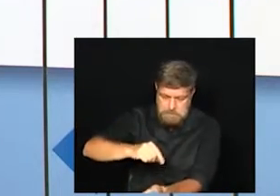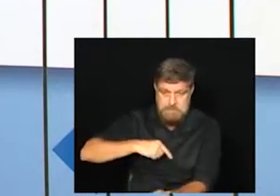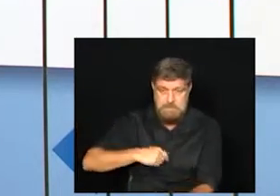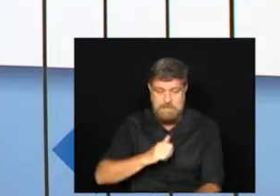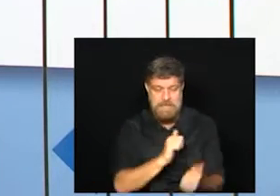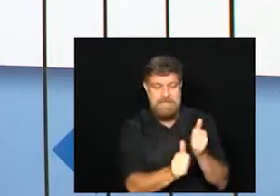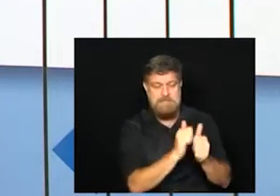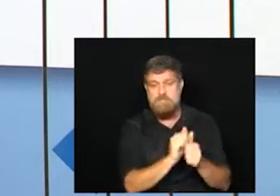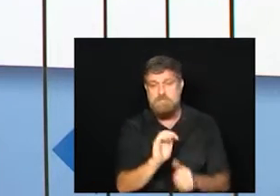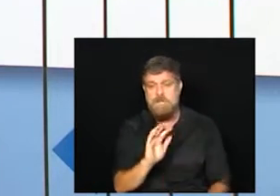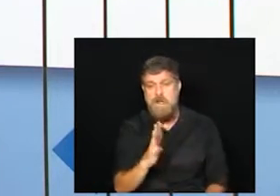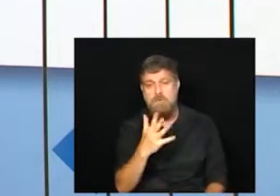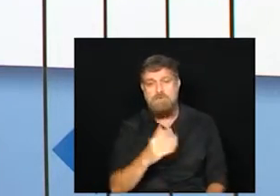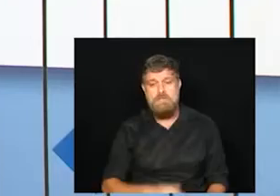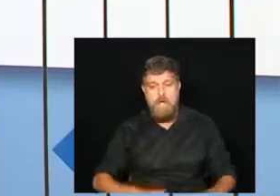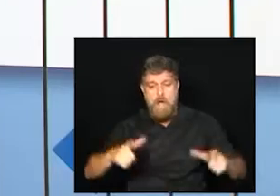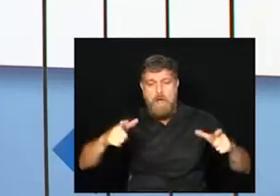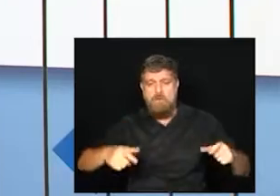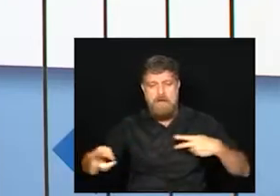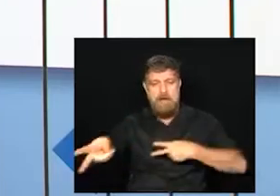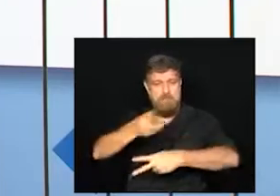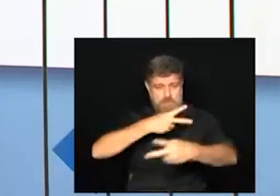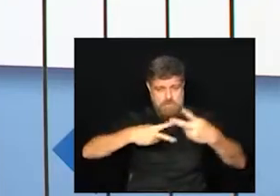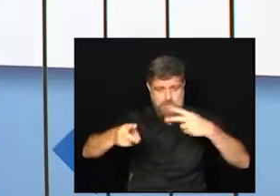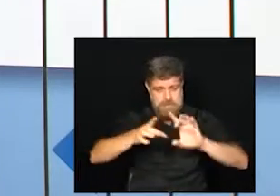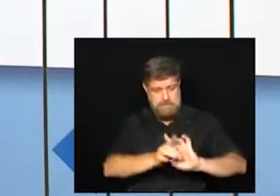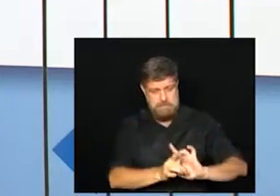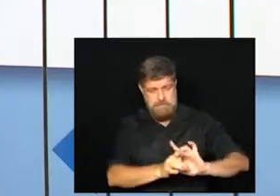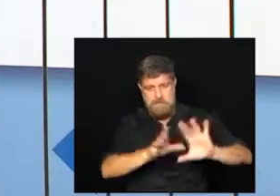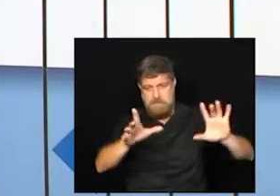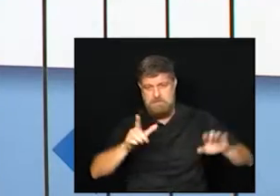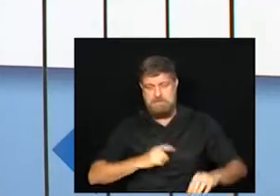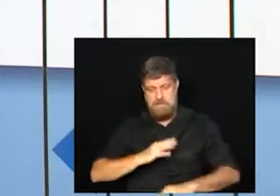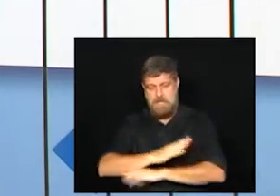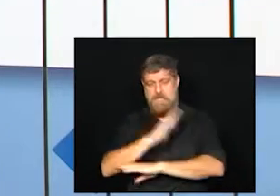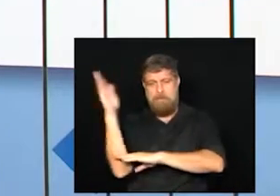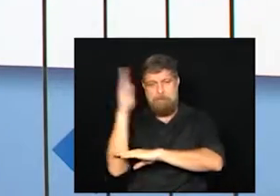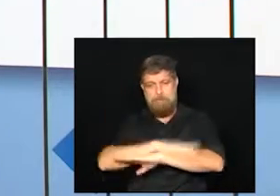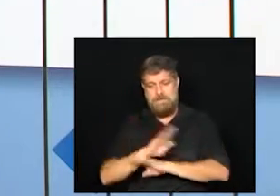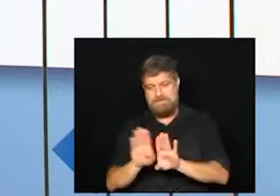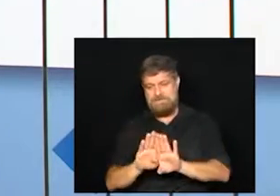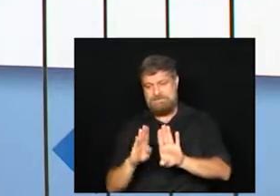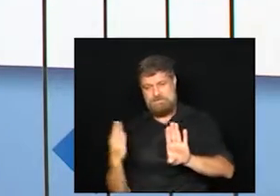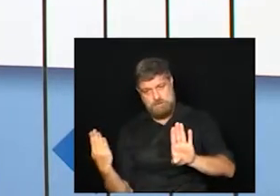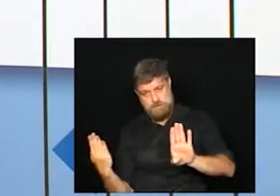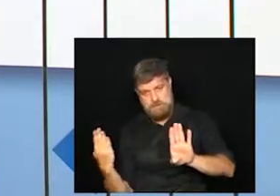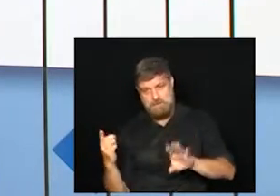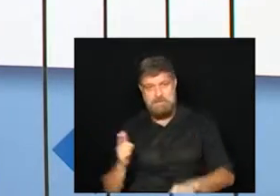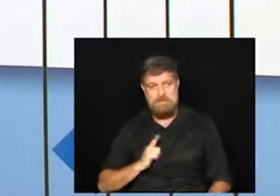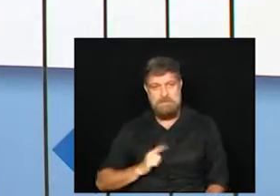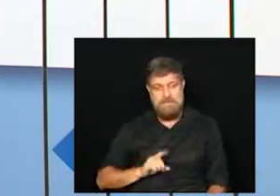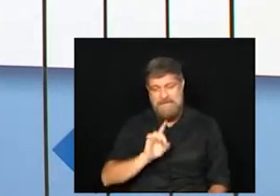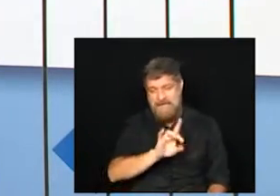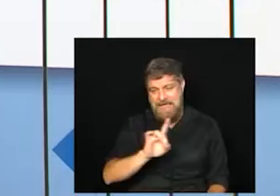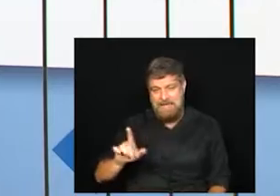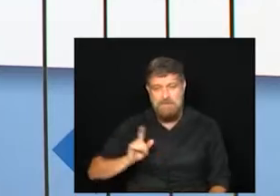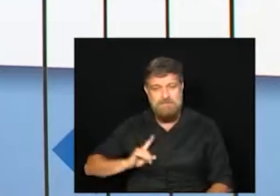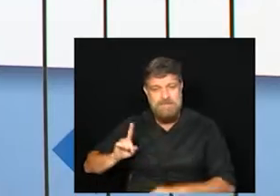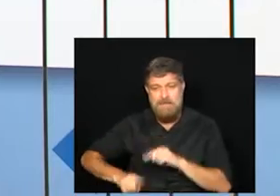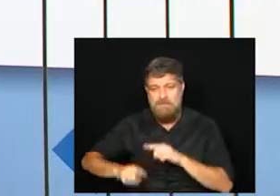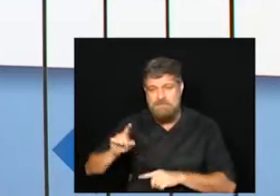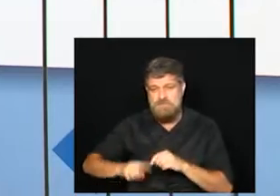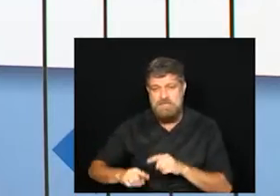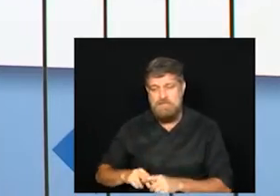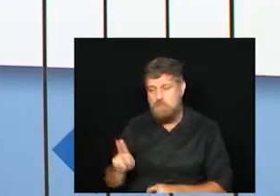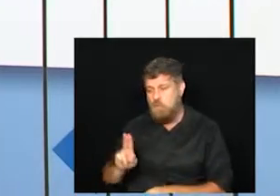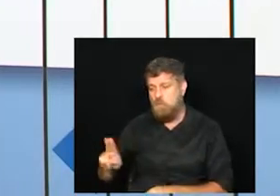esportivos ocorram ao ar livre nessas atividades, portas e janelas abertas, uso individual de objetos, né?